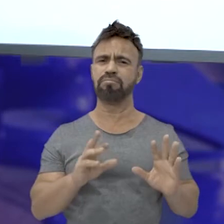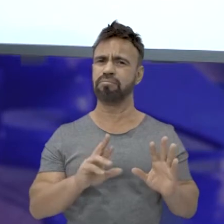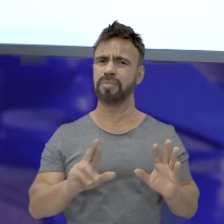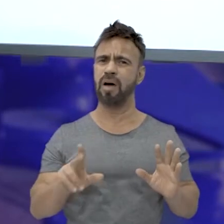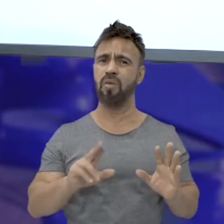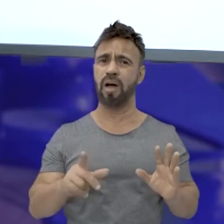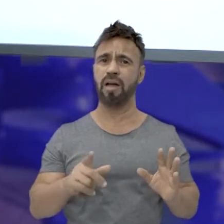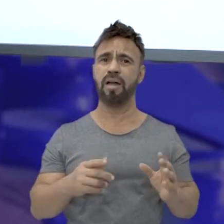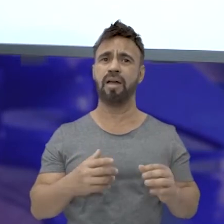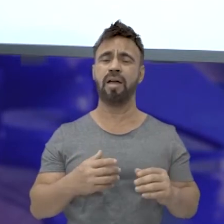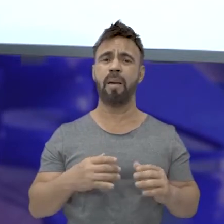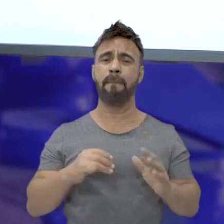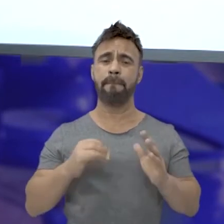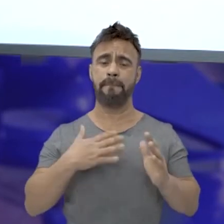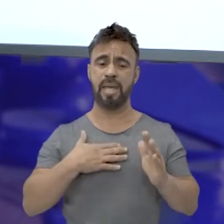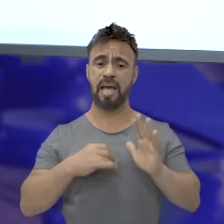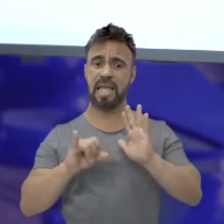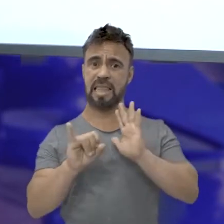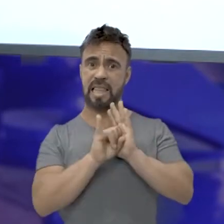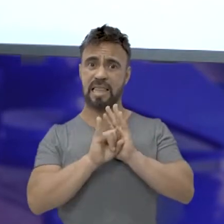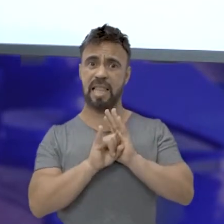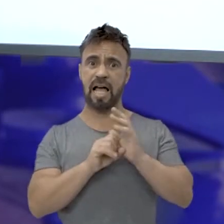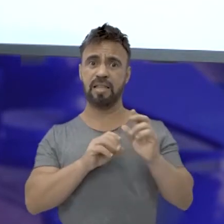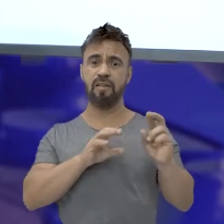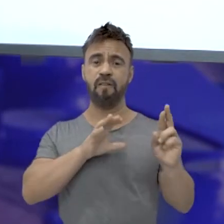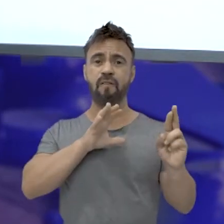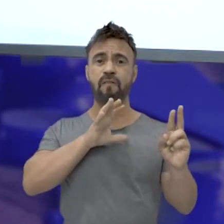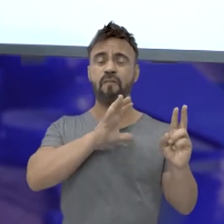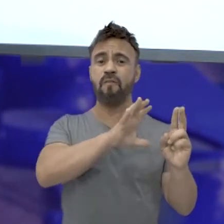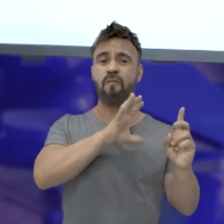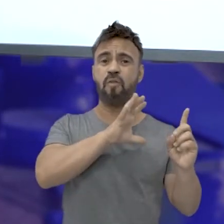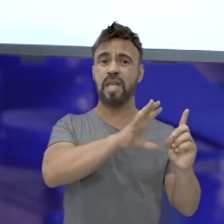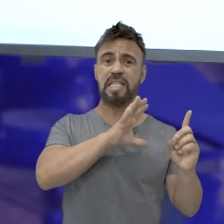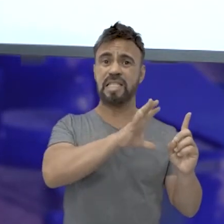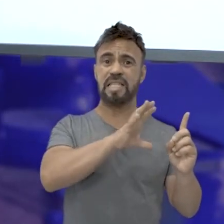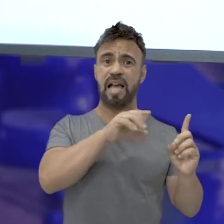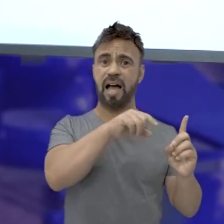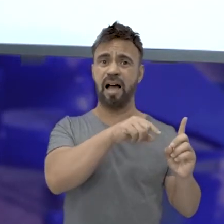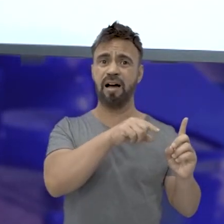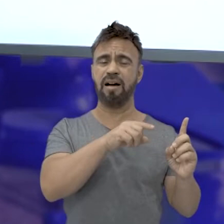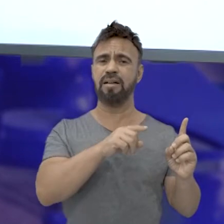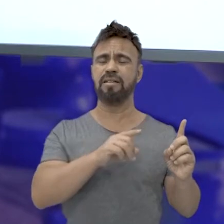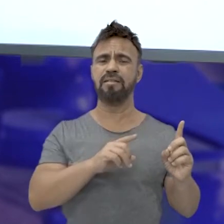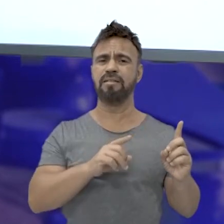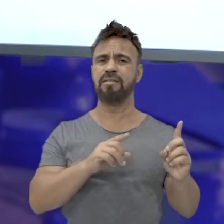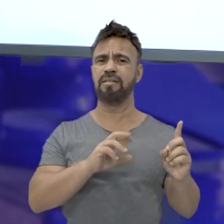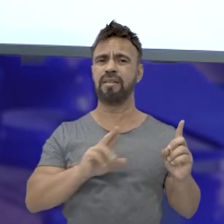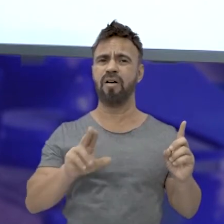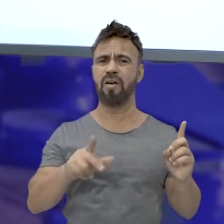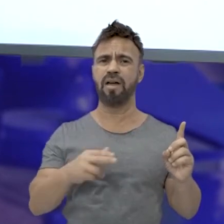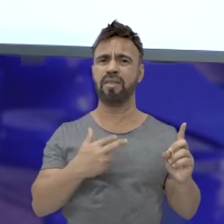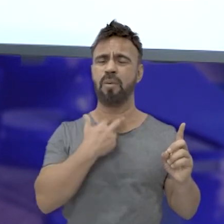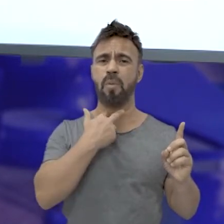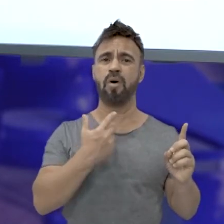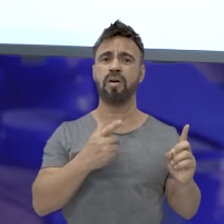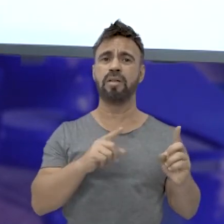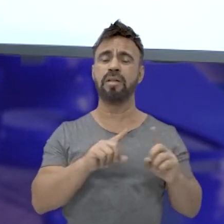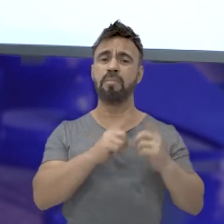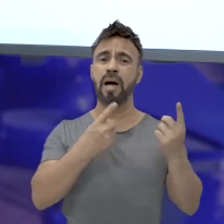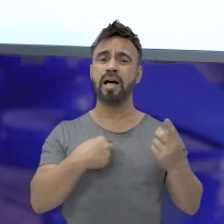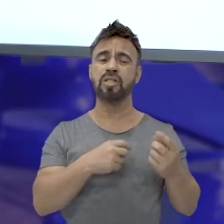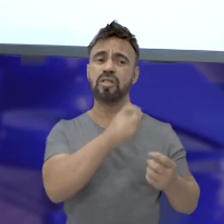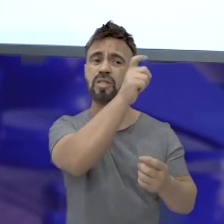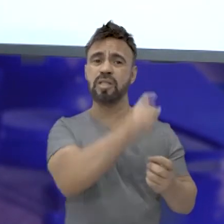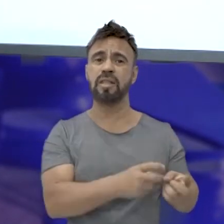nossa identidade. Lembrando, a gente sempre tem que respeitar essa diferença, porque é essa diferença que faz com que a